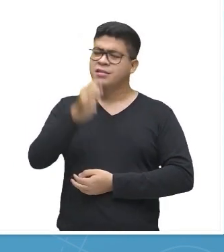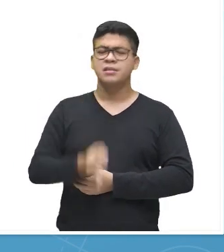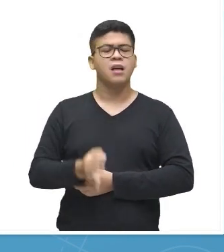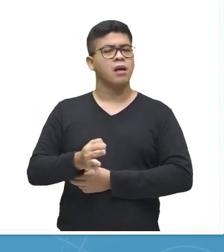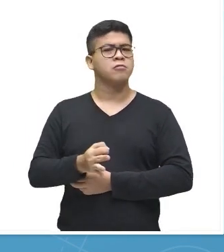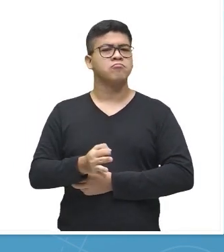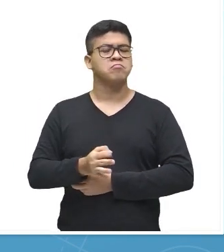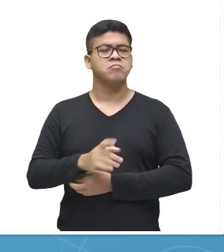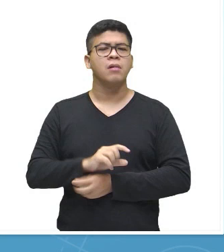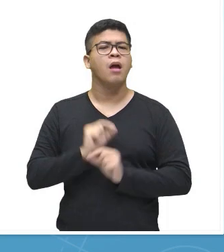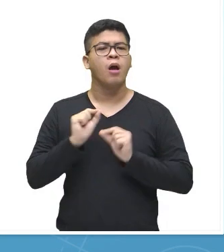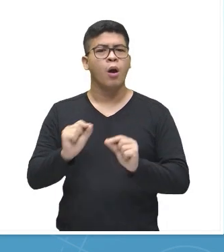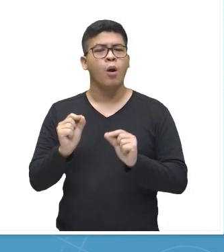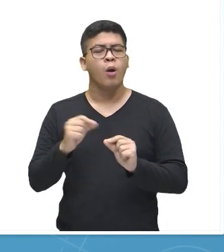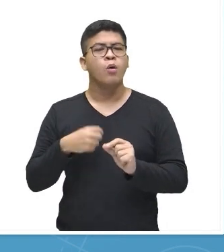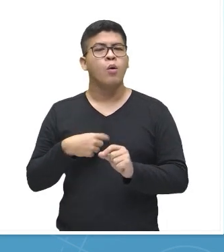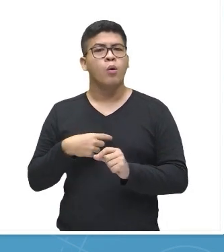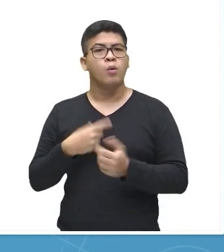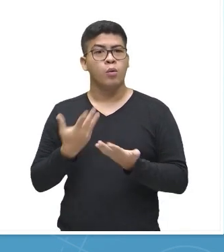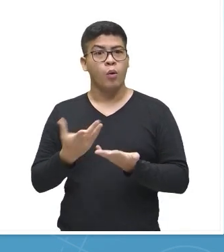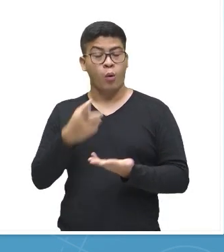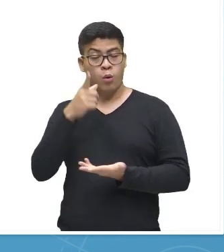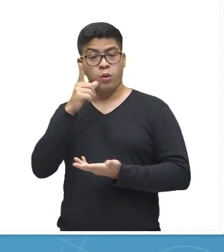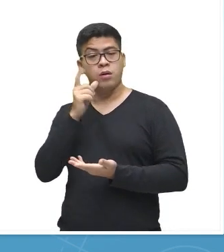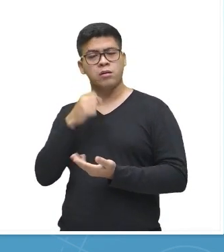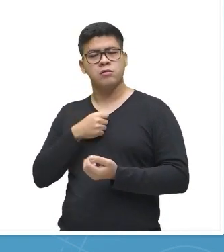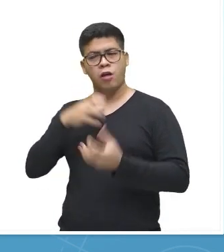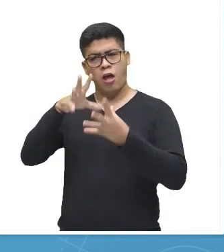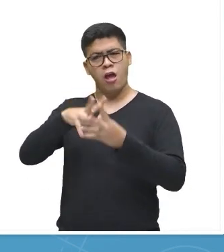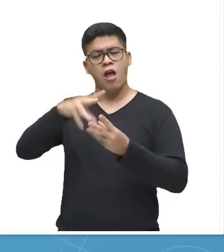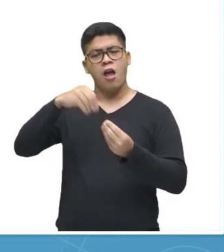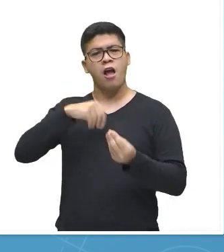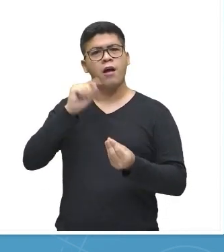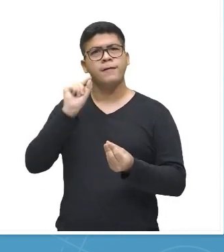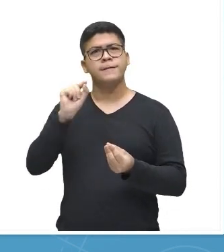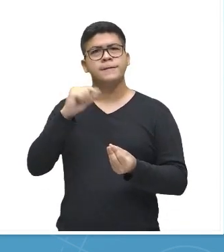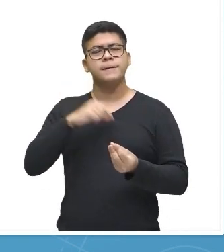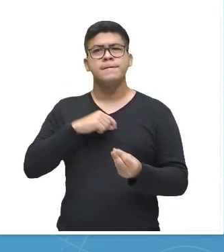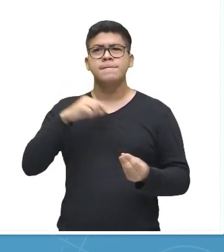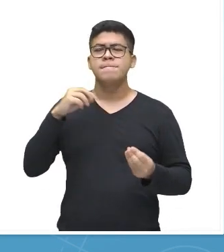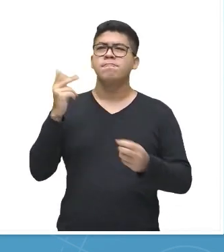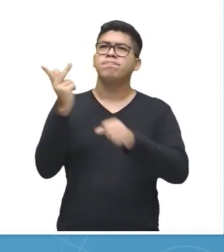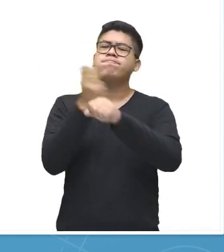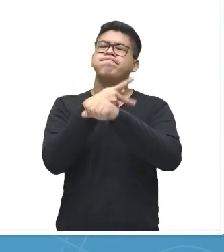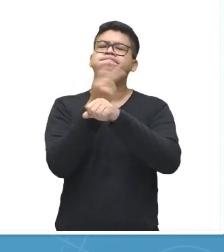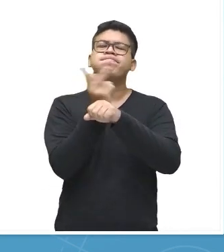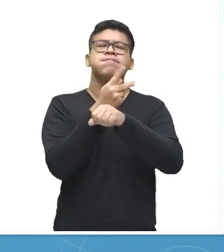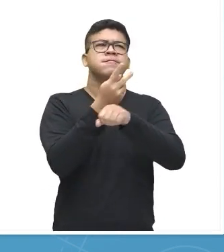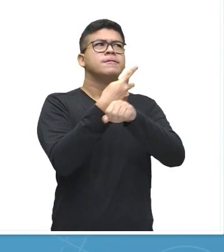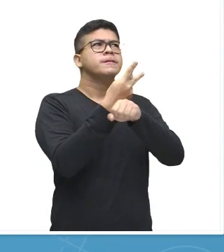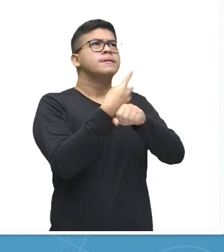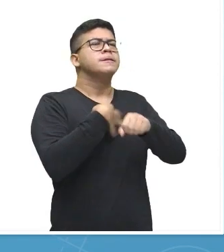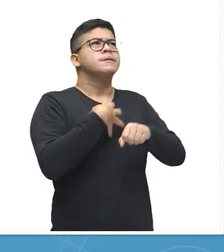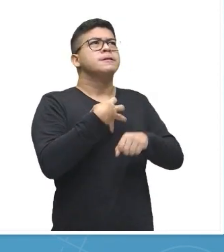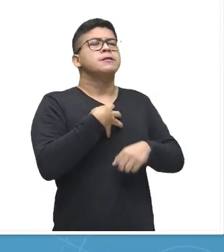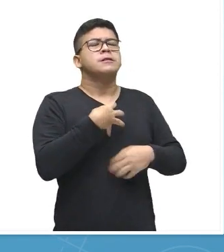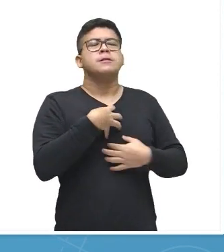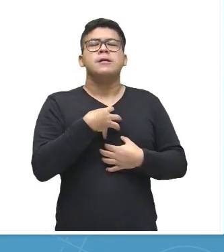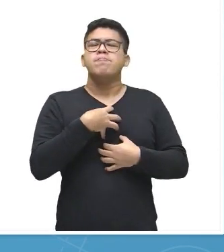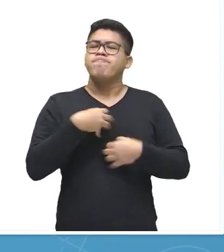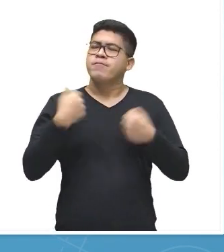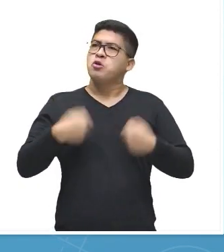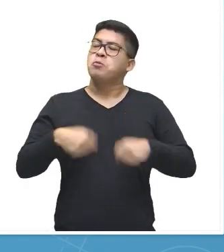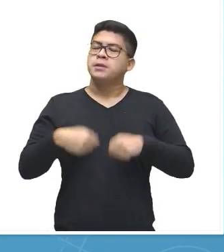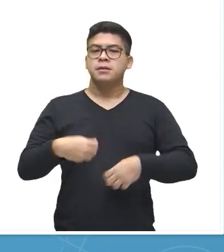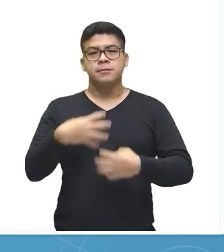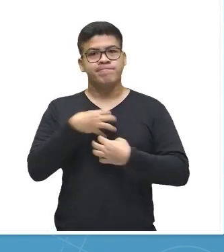Corretíssimo! Nós vimos lá que a espiritual nos faz buscar o sentido da vida. A